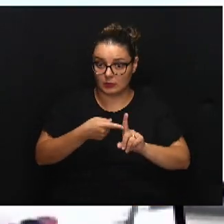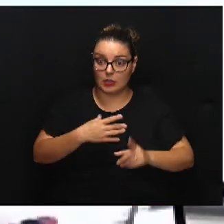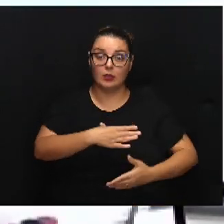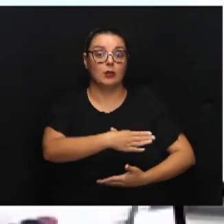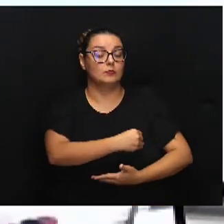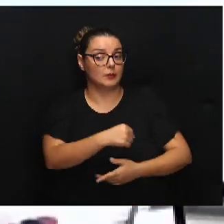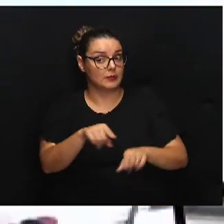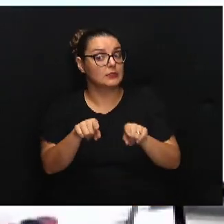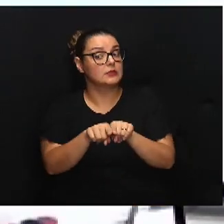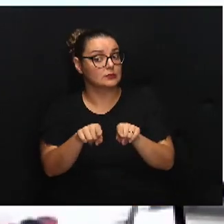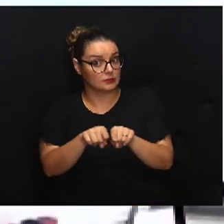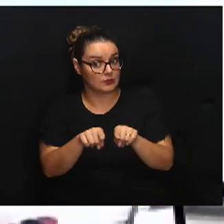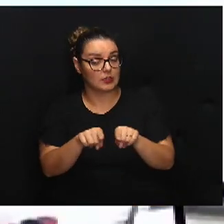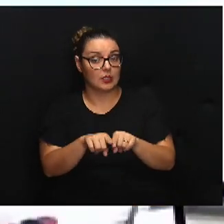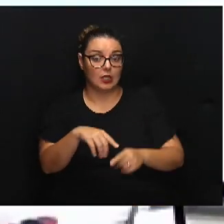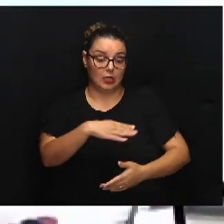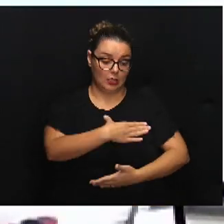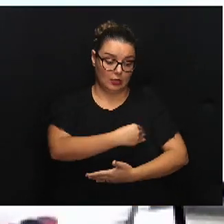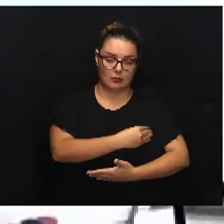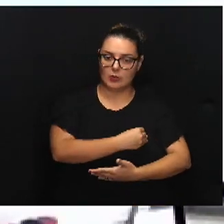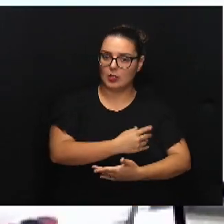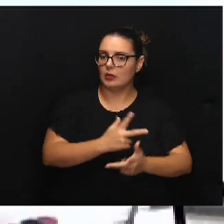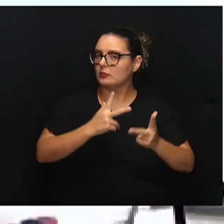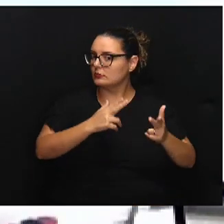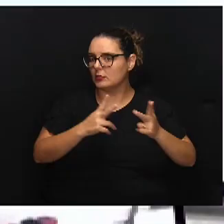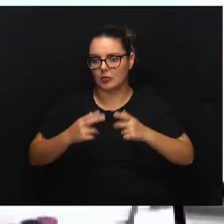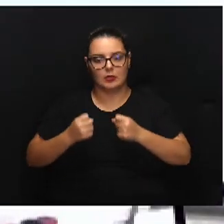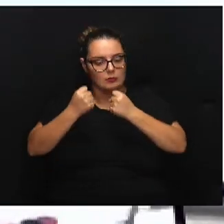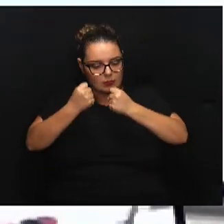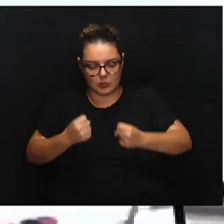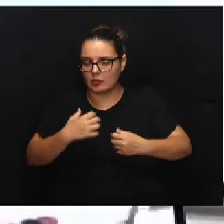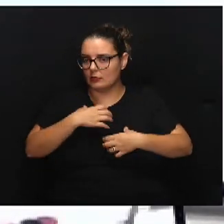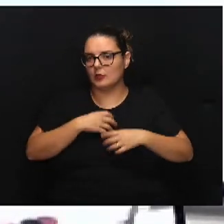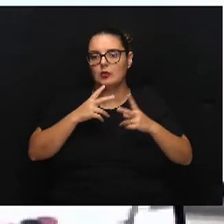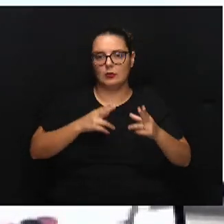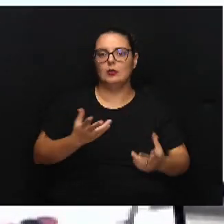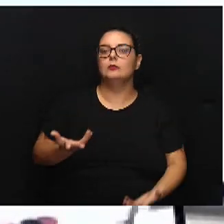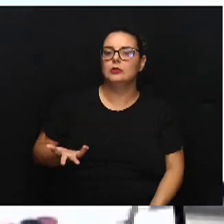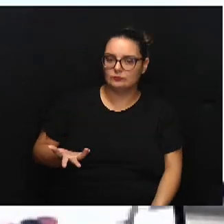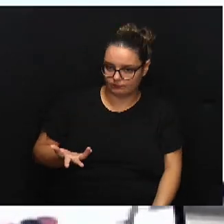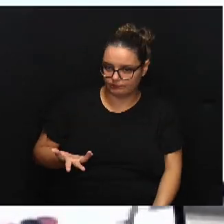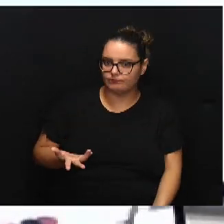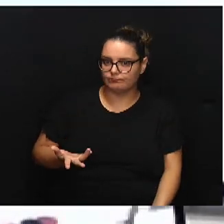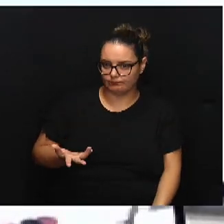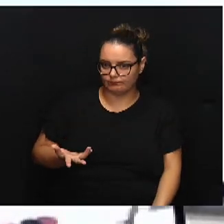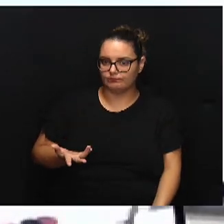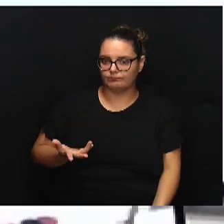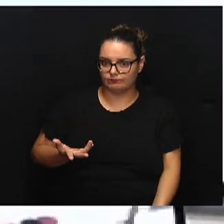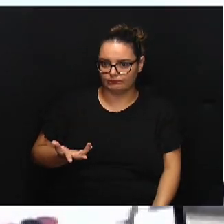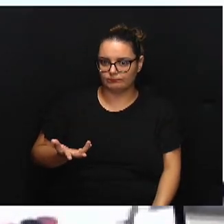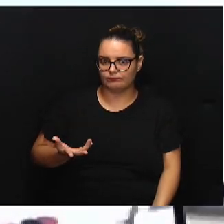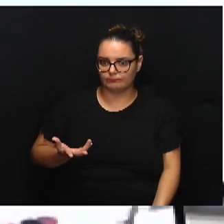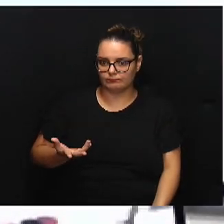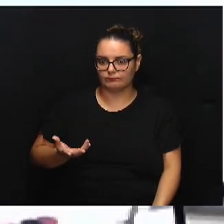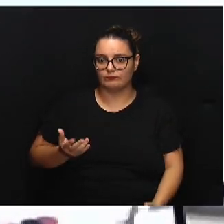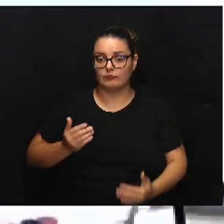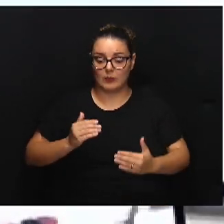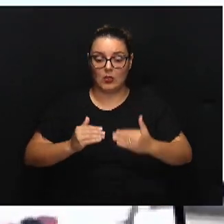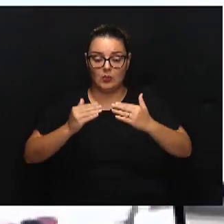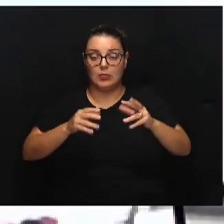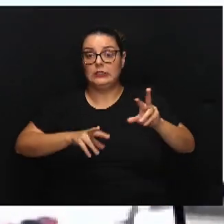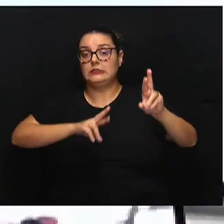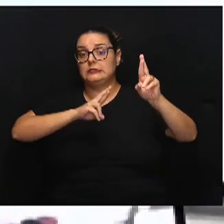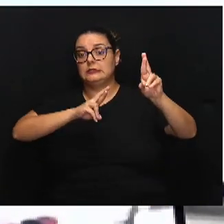também. A amamentação tem a mesma sobrecarga emocional. Então, o excesso de